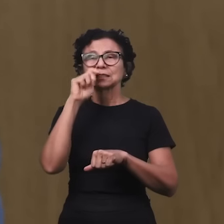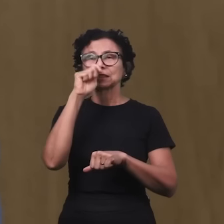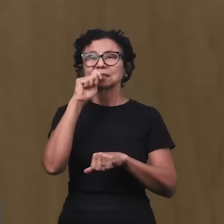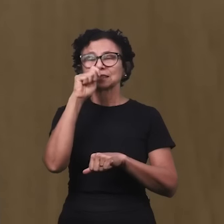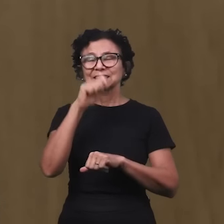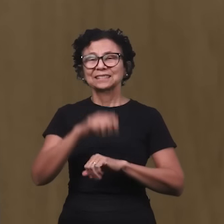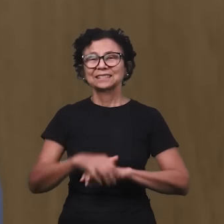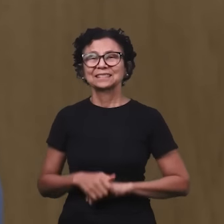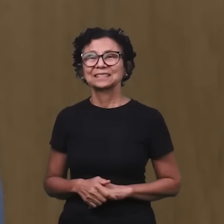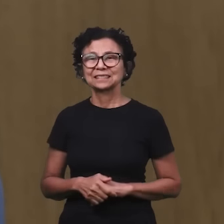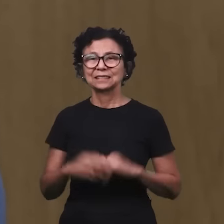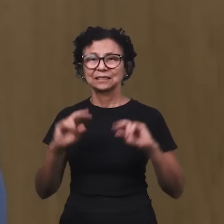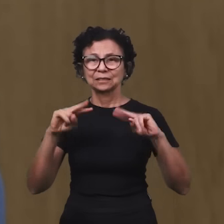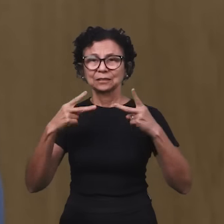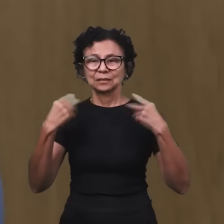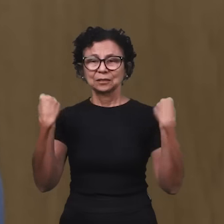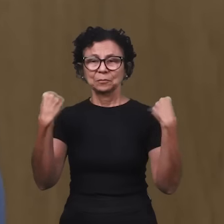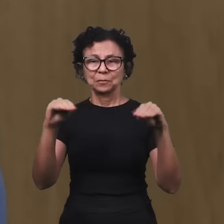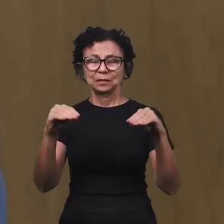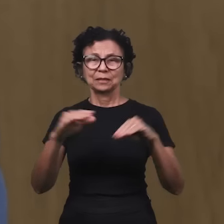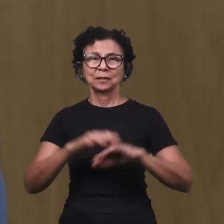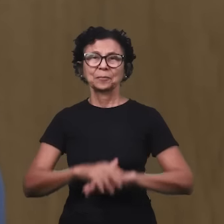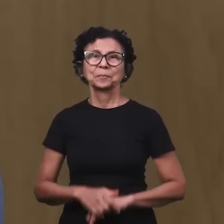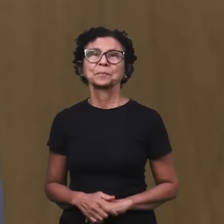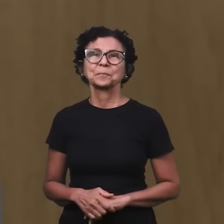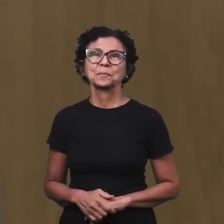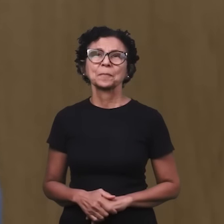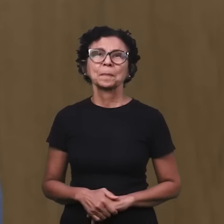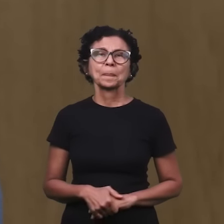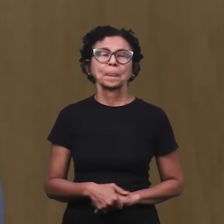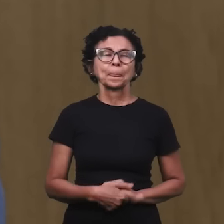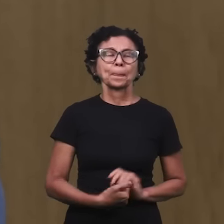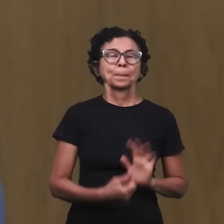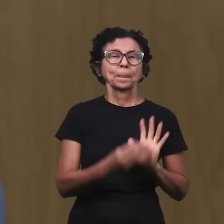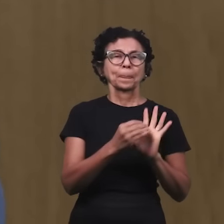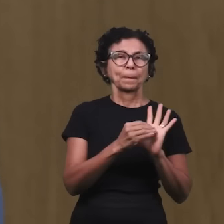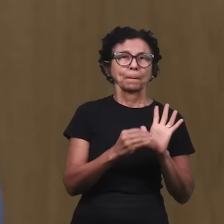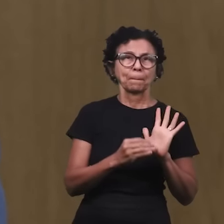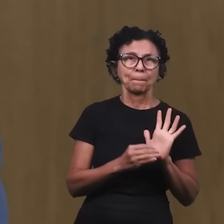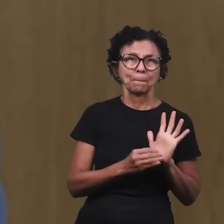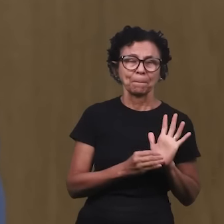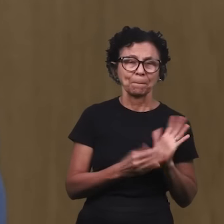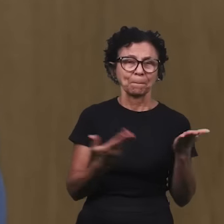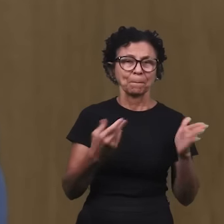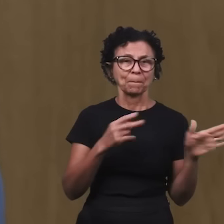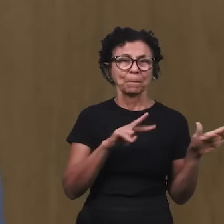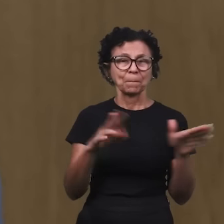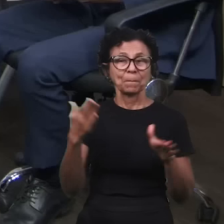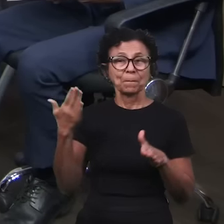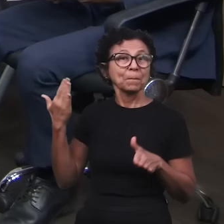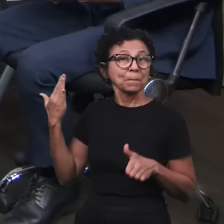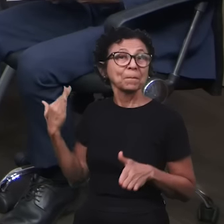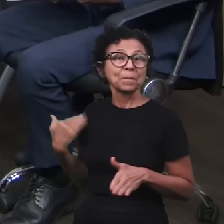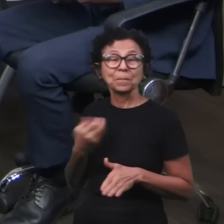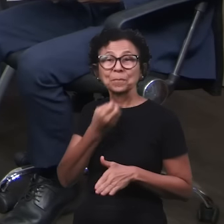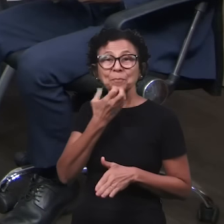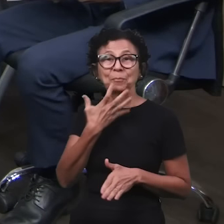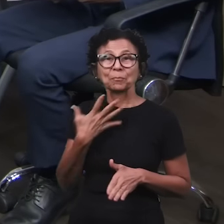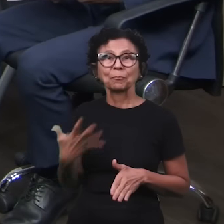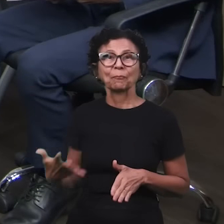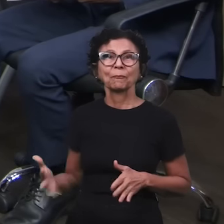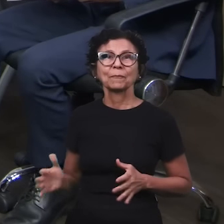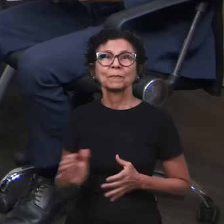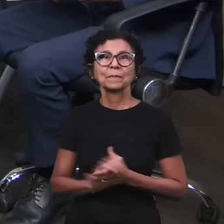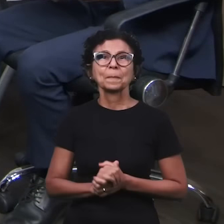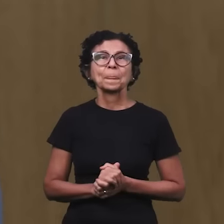eles vão gostar, que foram episódios aqui riquíssimos, tanto neste e tanto na semana passada. E a equipe de produção?